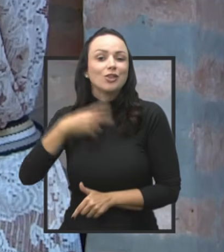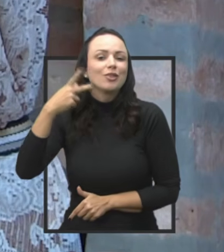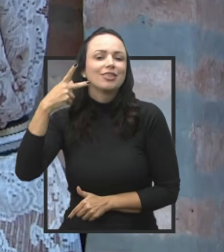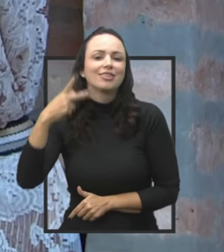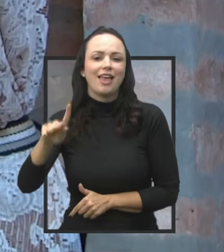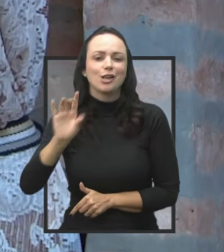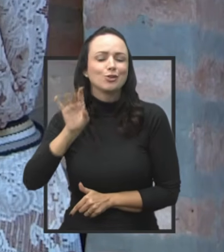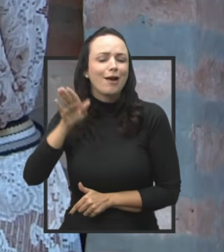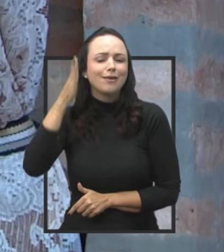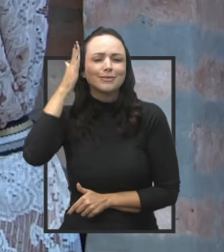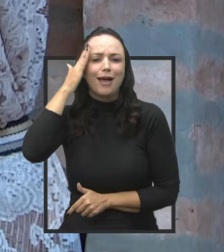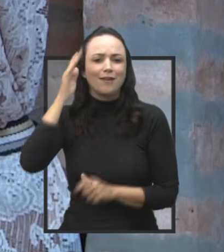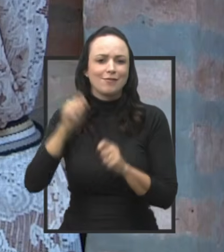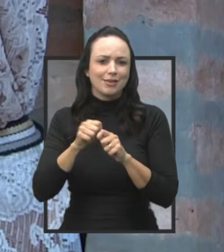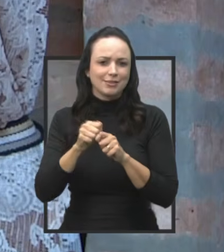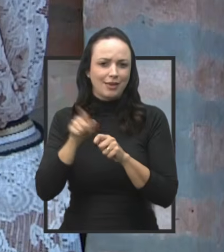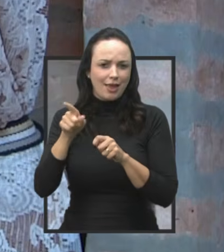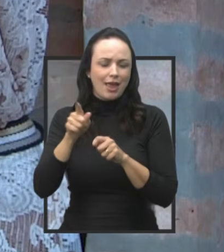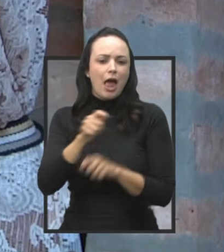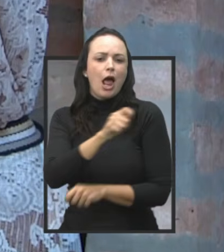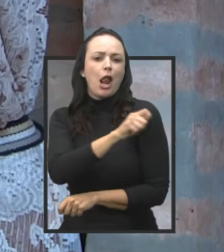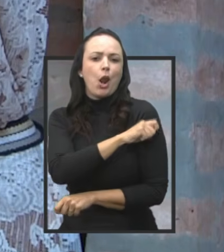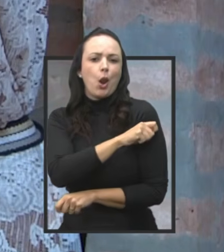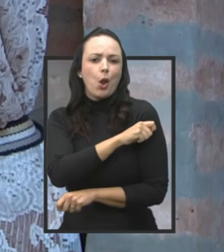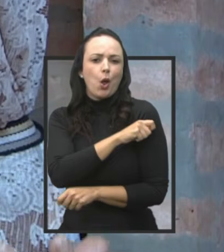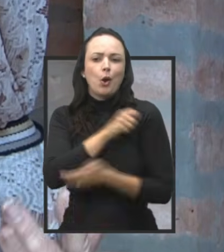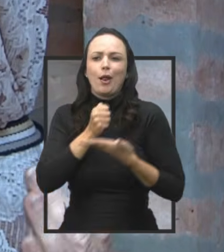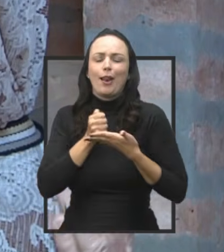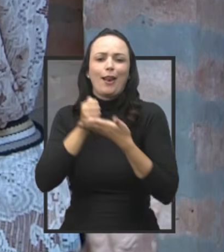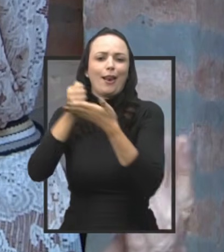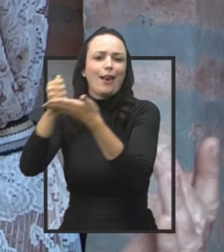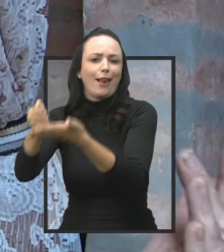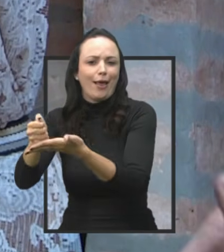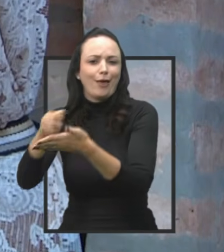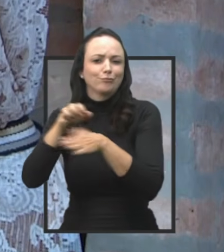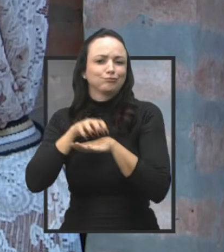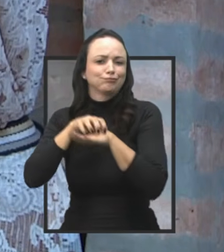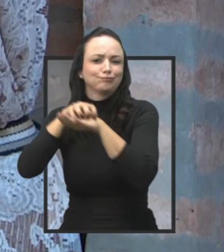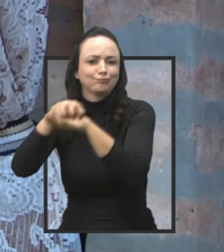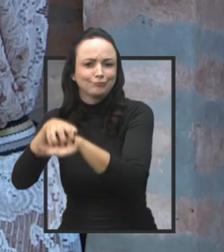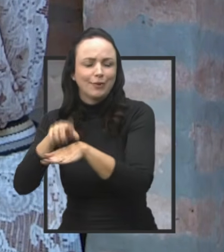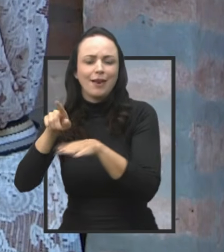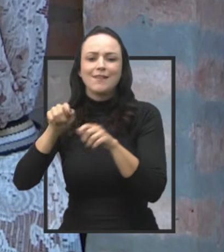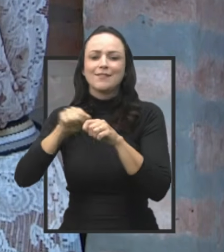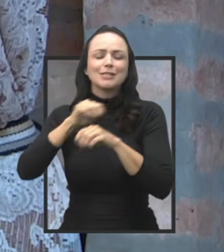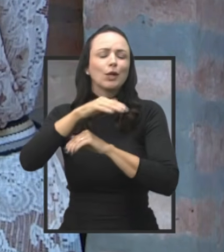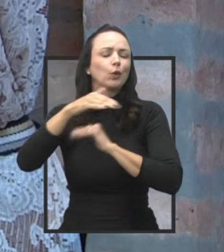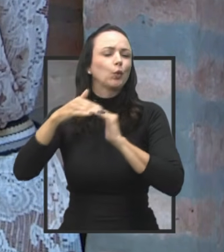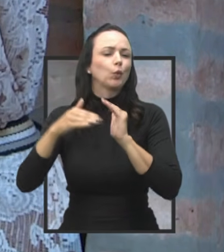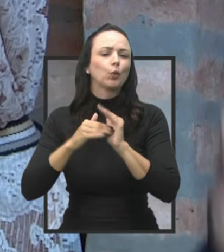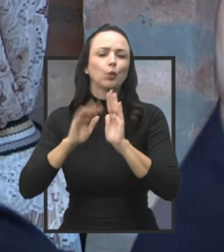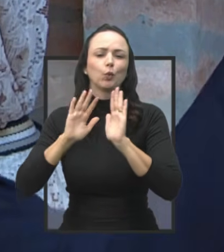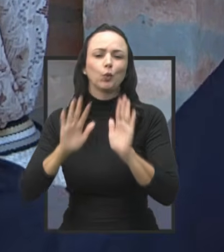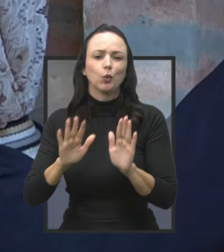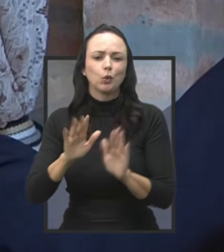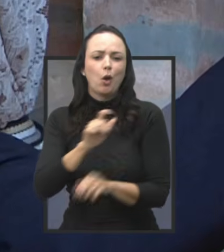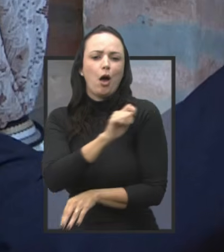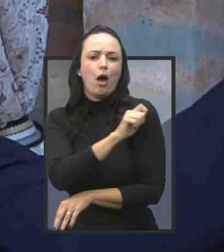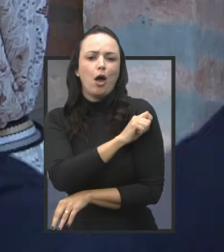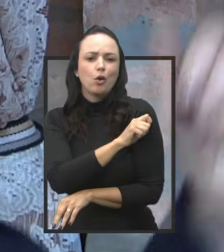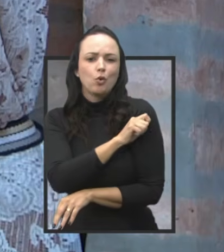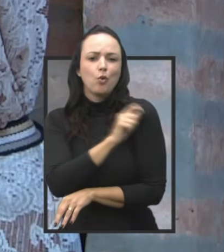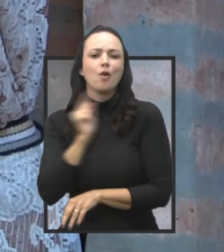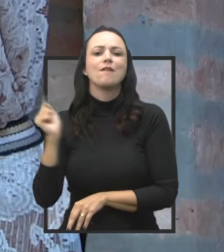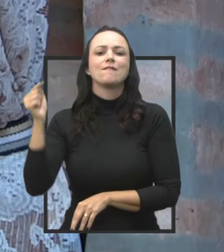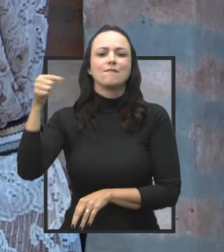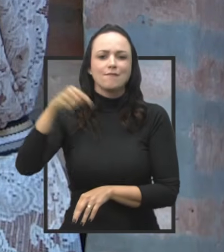sabia fazer. Ele levava os estudantes, ele fazia tudo. Os estudantes